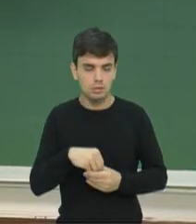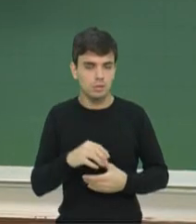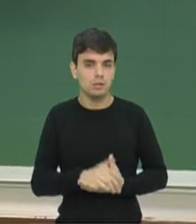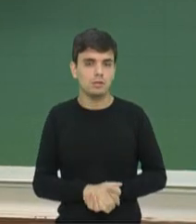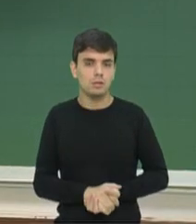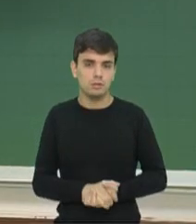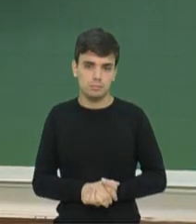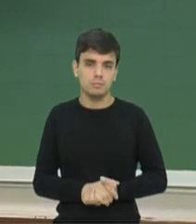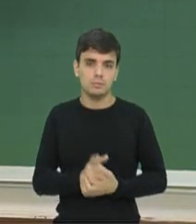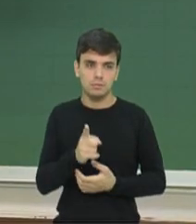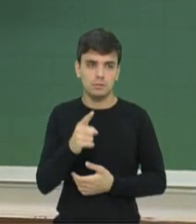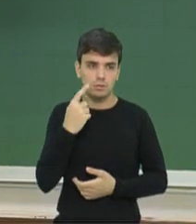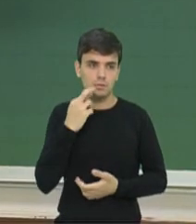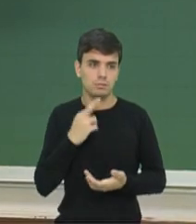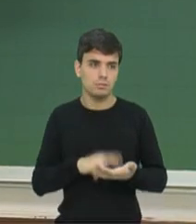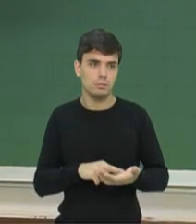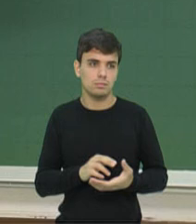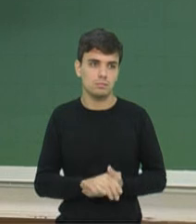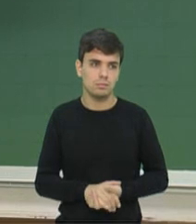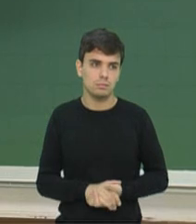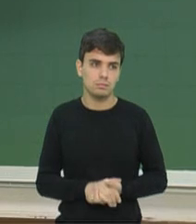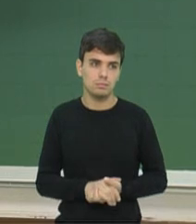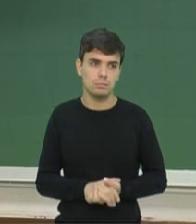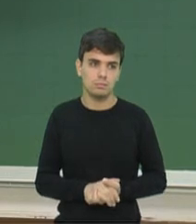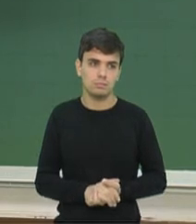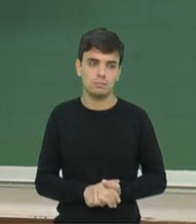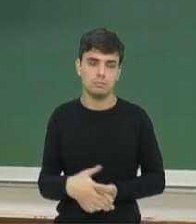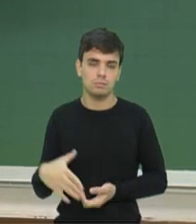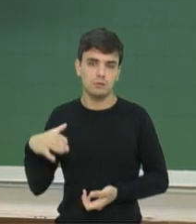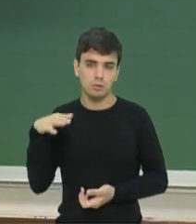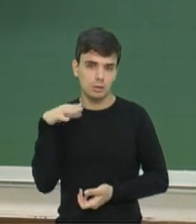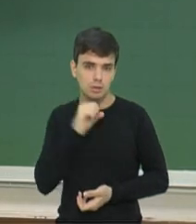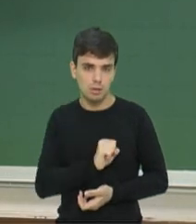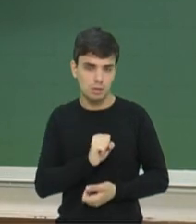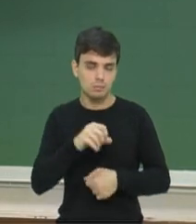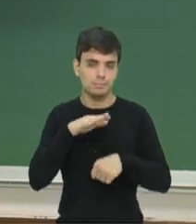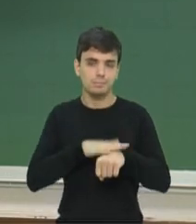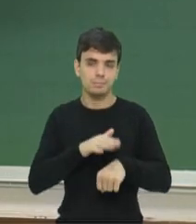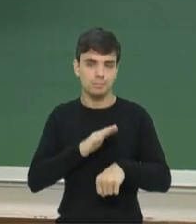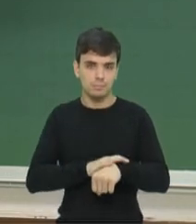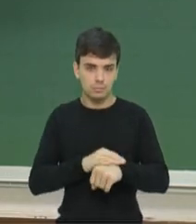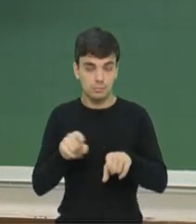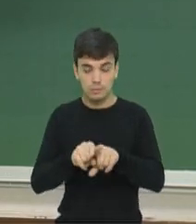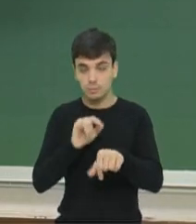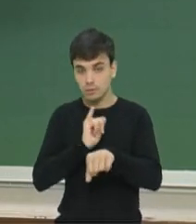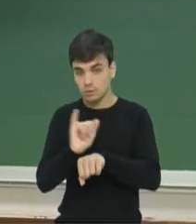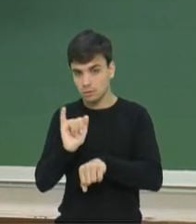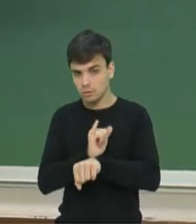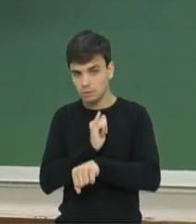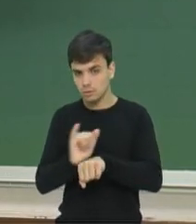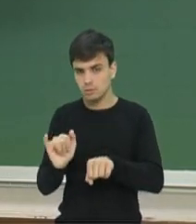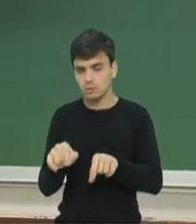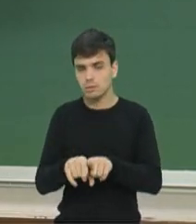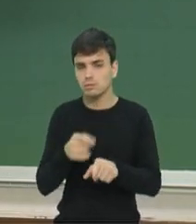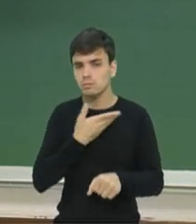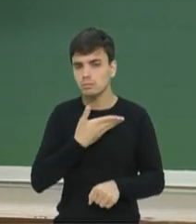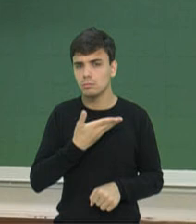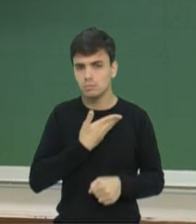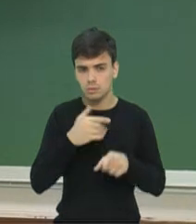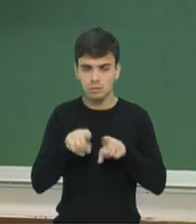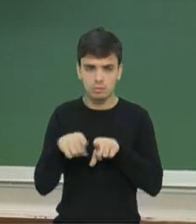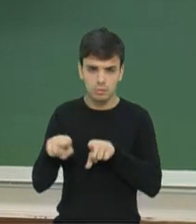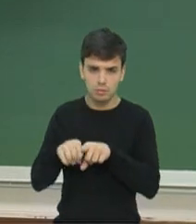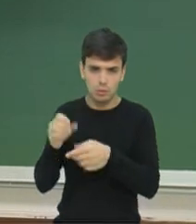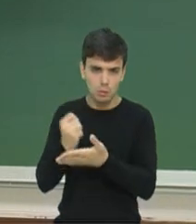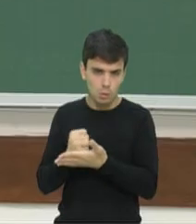está retratado aqui para vocês a resposta. Então, velocidade de reação, o time, técnica, estratégia, camaradagem